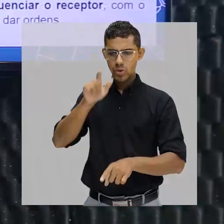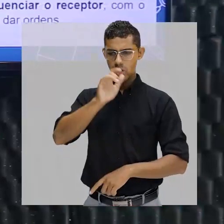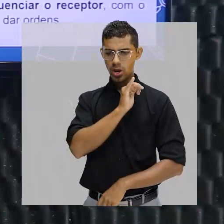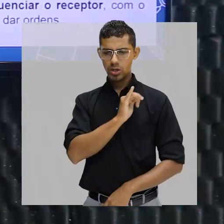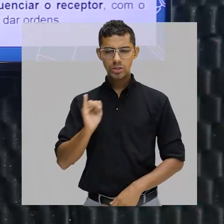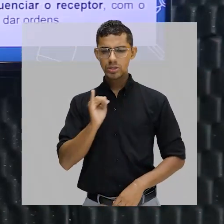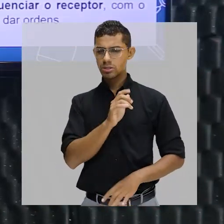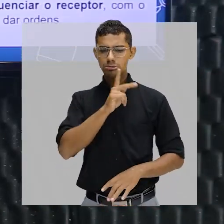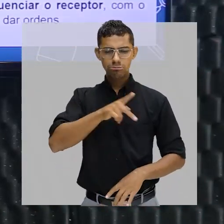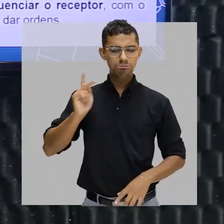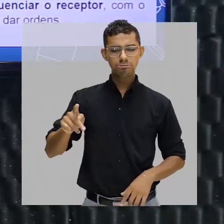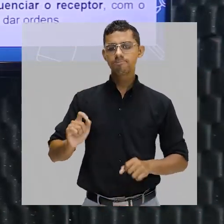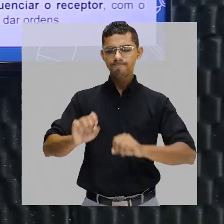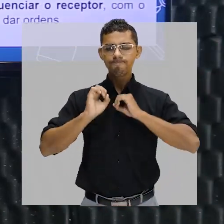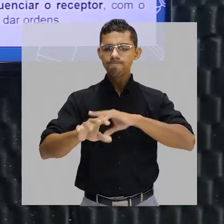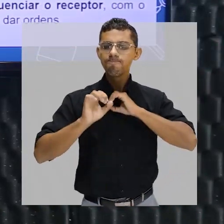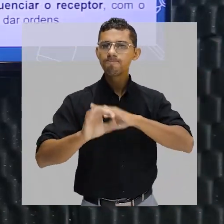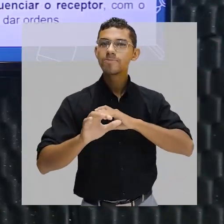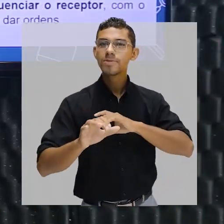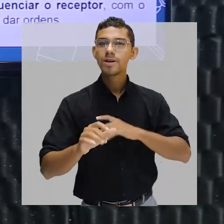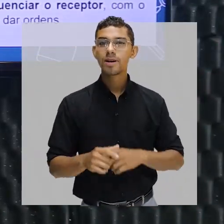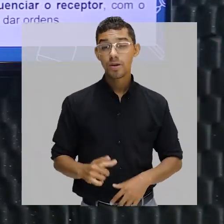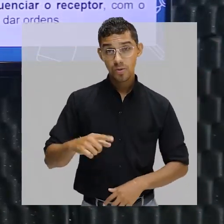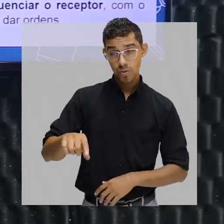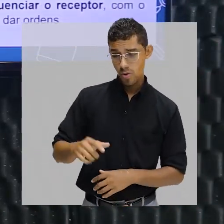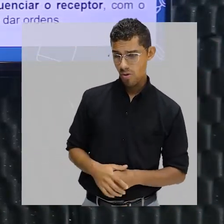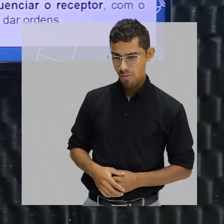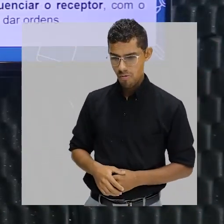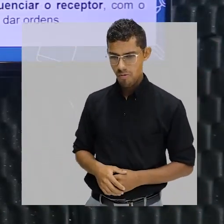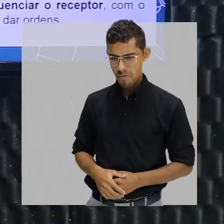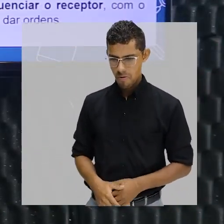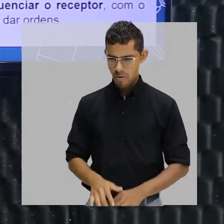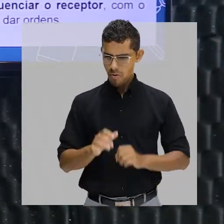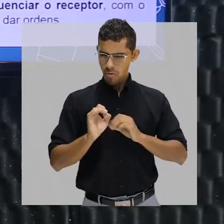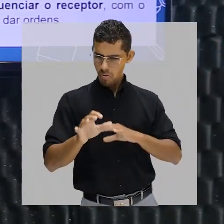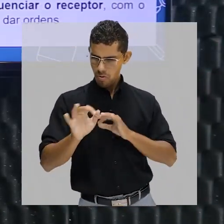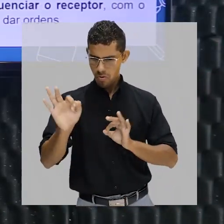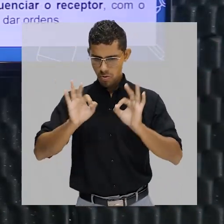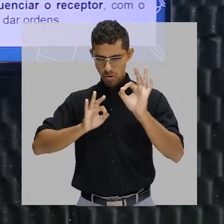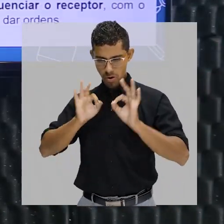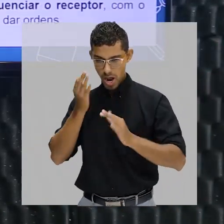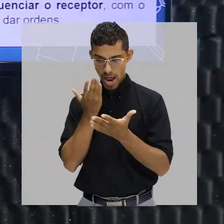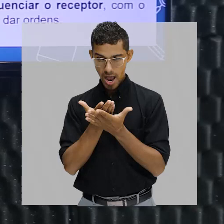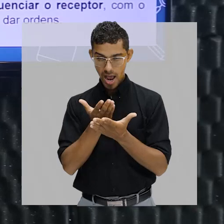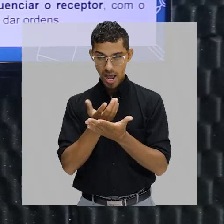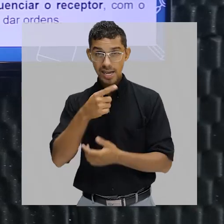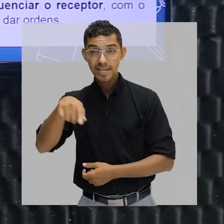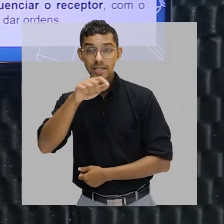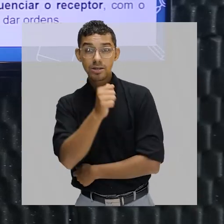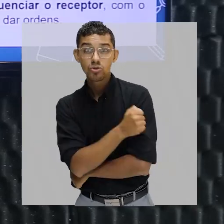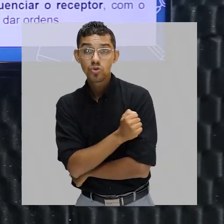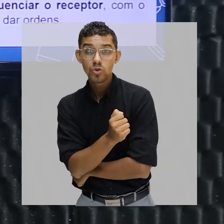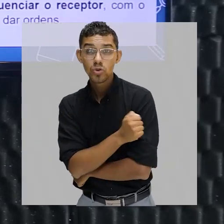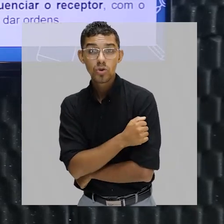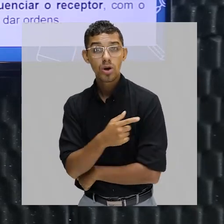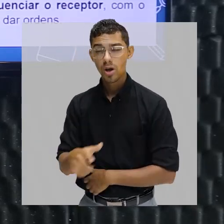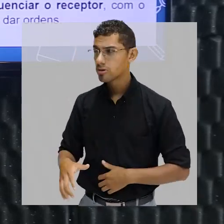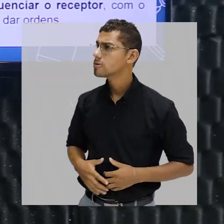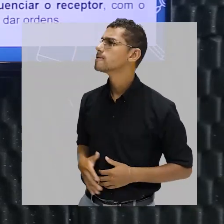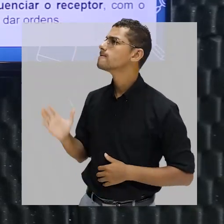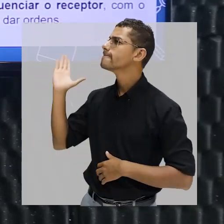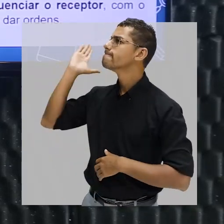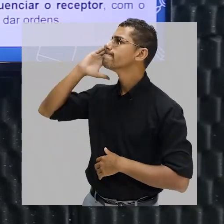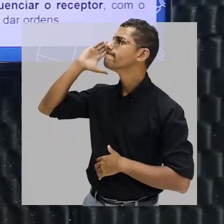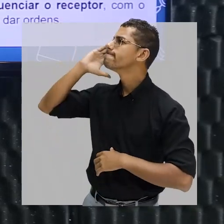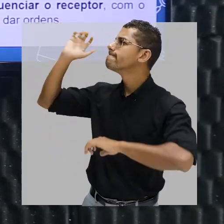docente. Então, quando você ministra uma aula, é claro que você quer saber se quem está te ouvindo